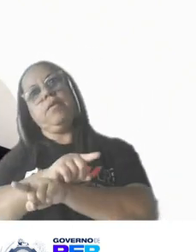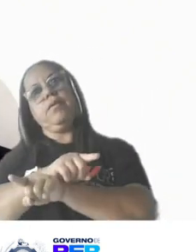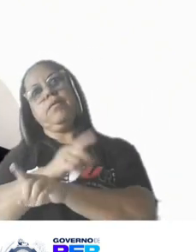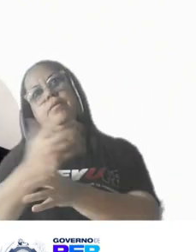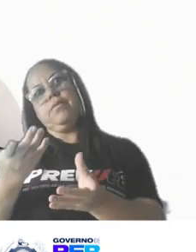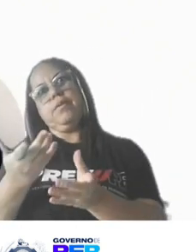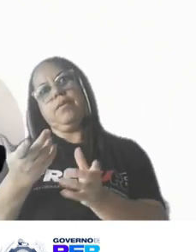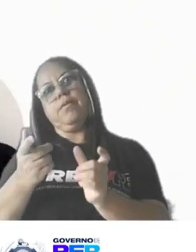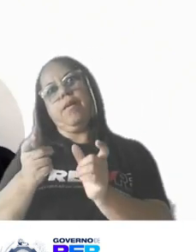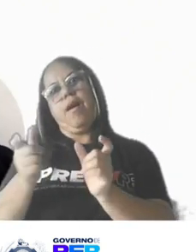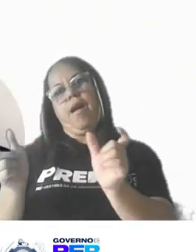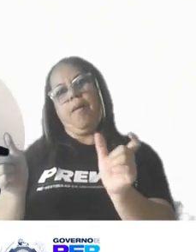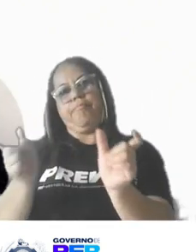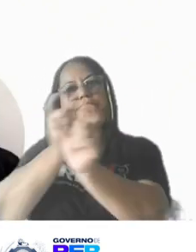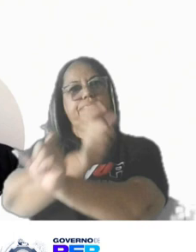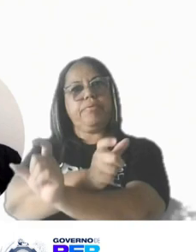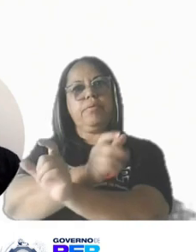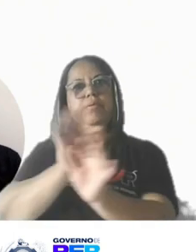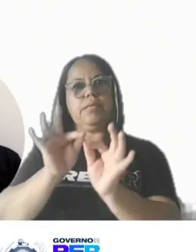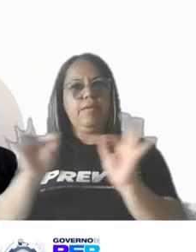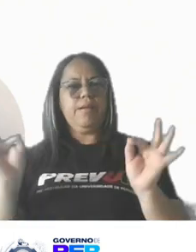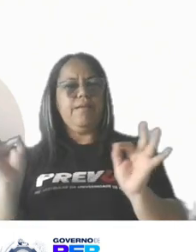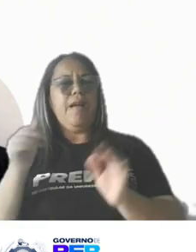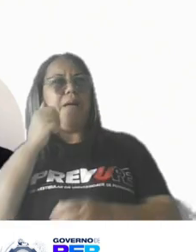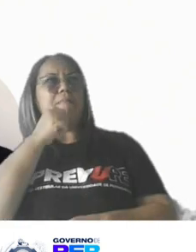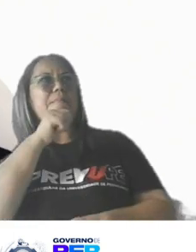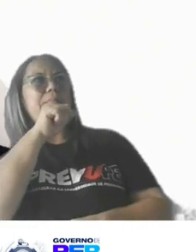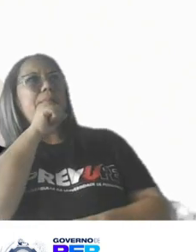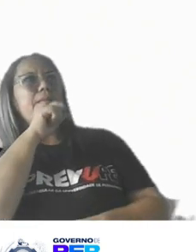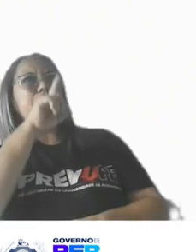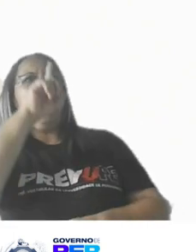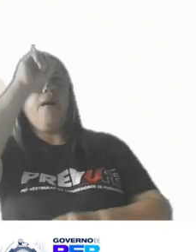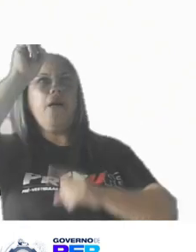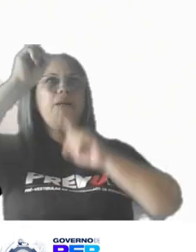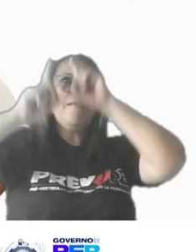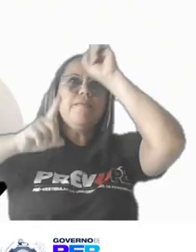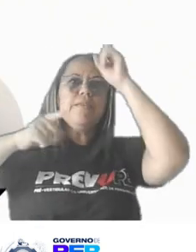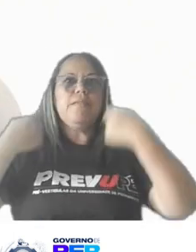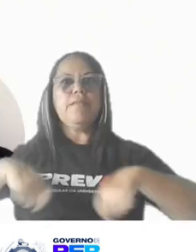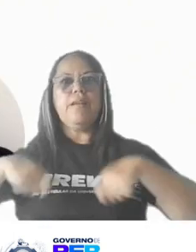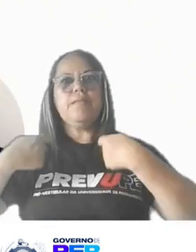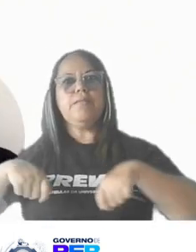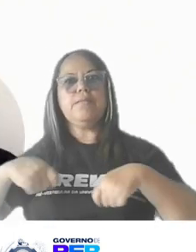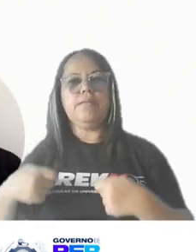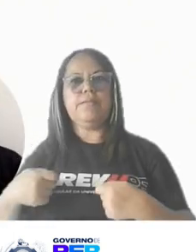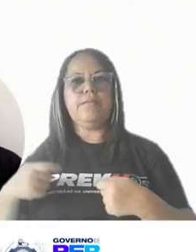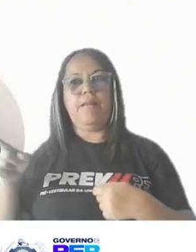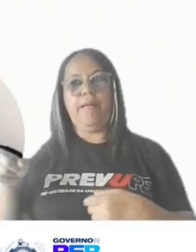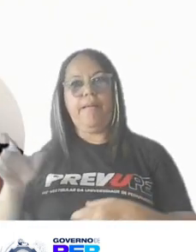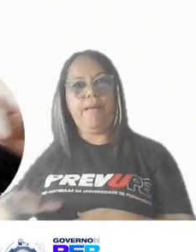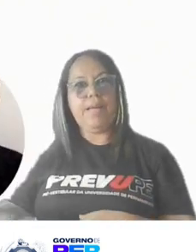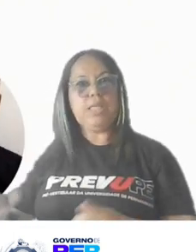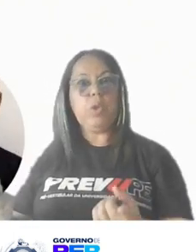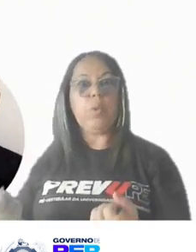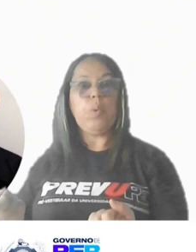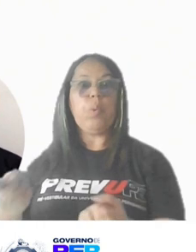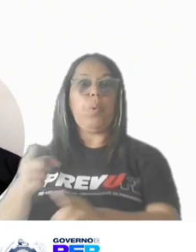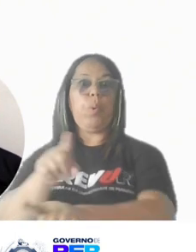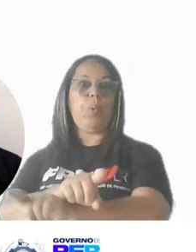das palavras do ditado popular que vai dizer que mães são a invenção da necessidade. Então, ele trocou